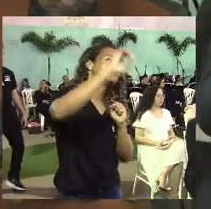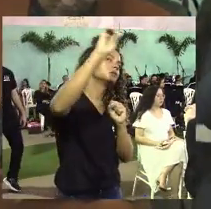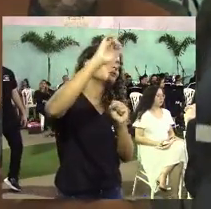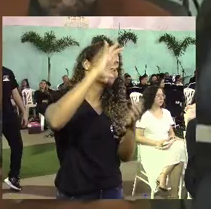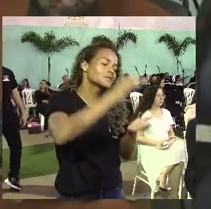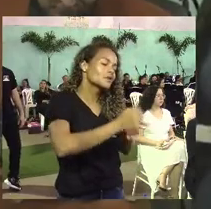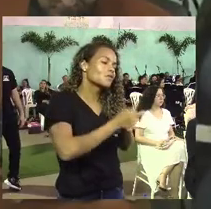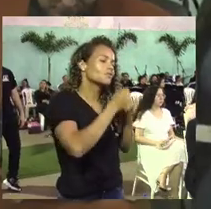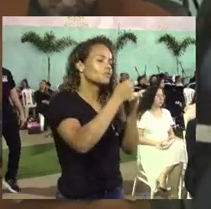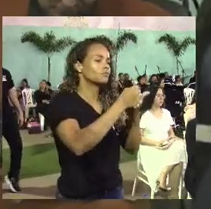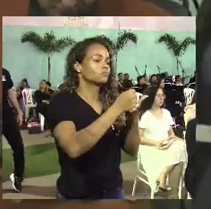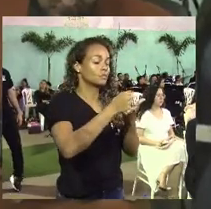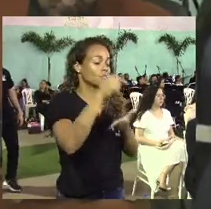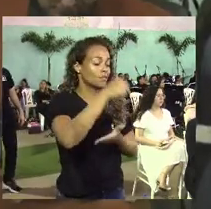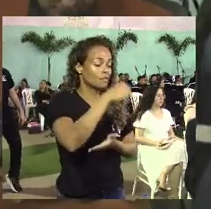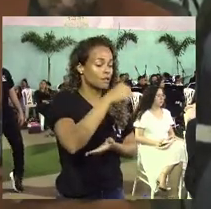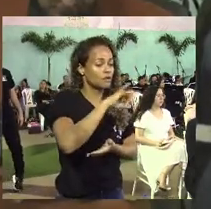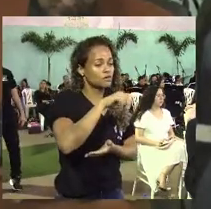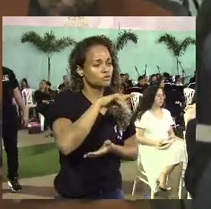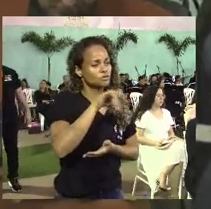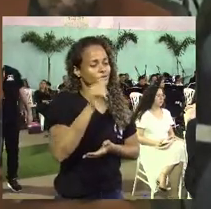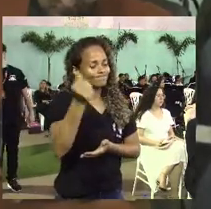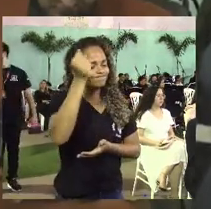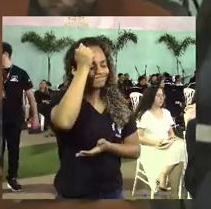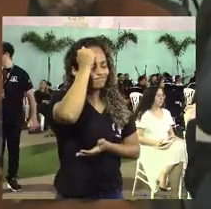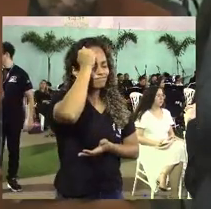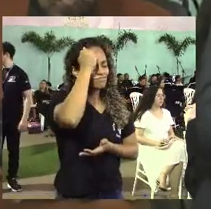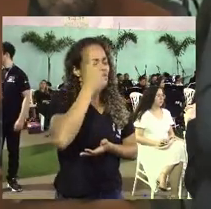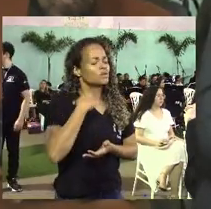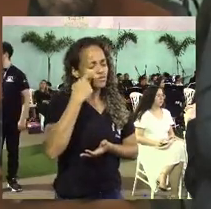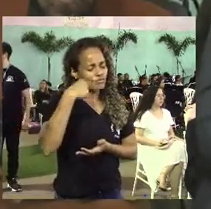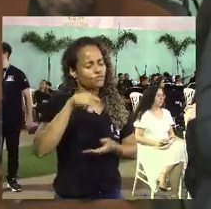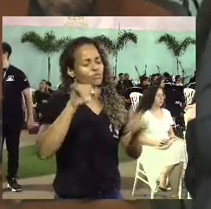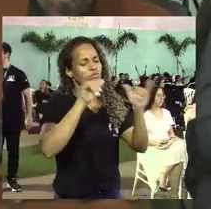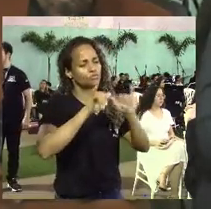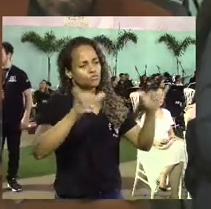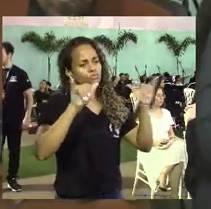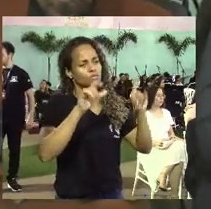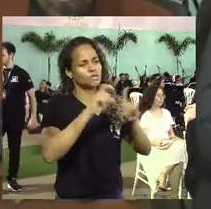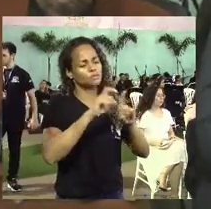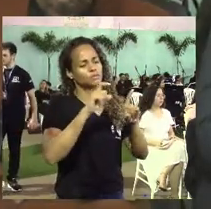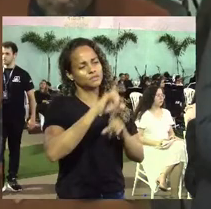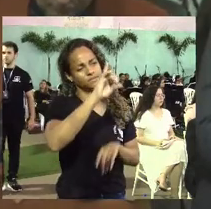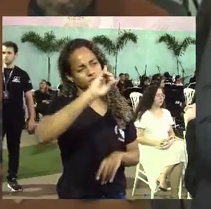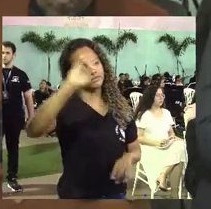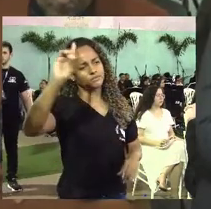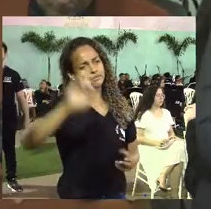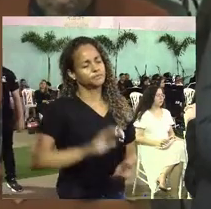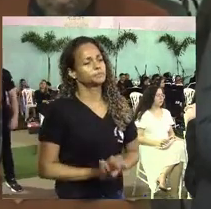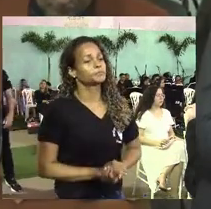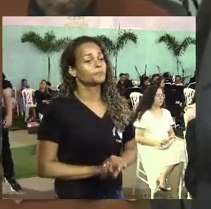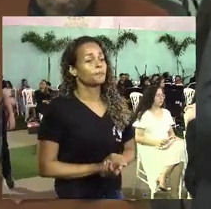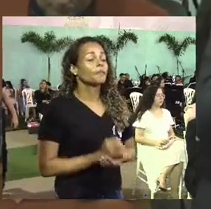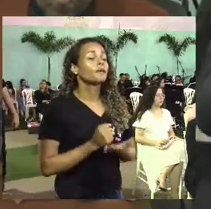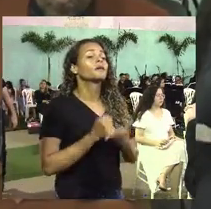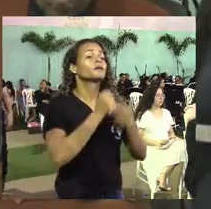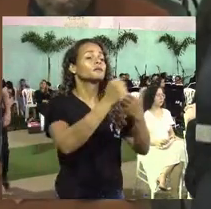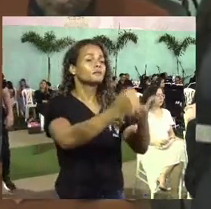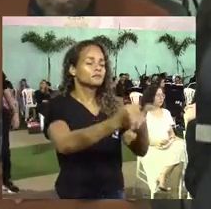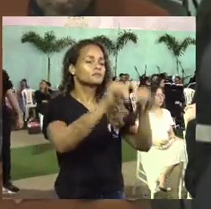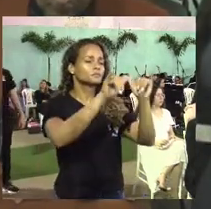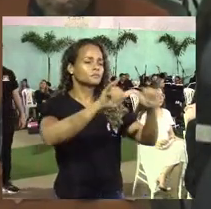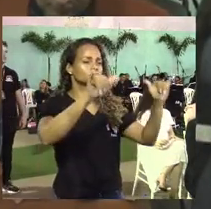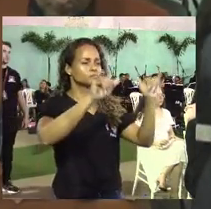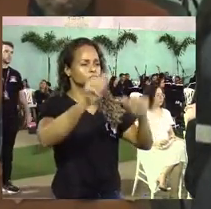eu me arrependi e disse eu irei pregar a palavra de Deus e levarei a